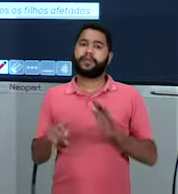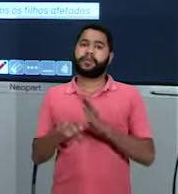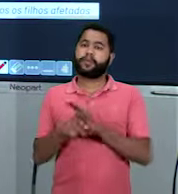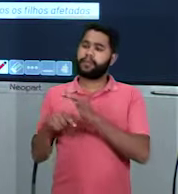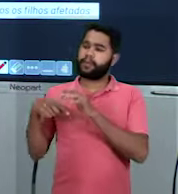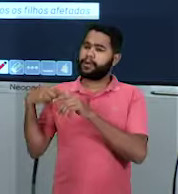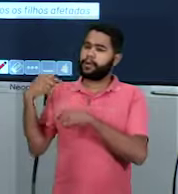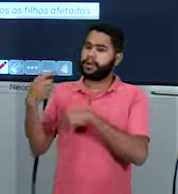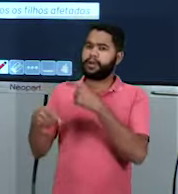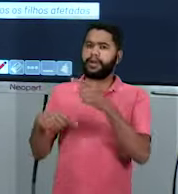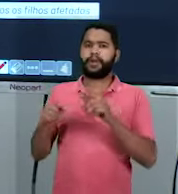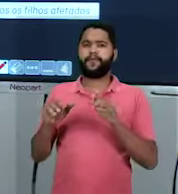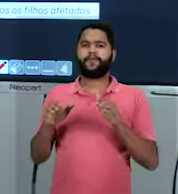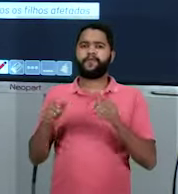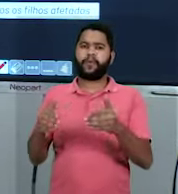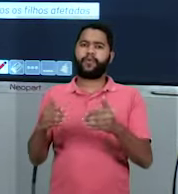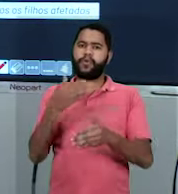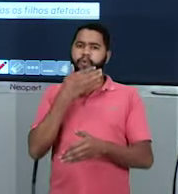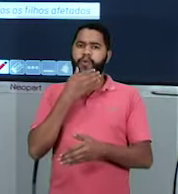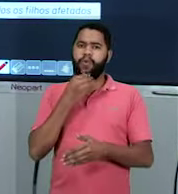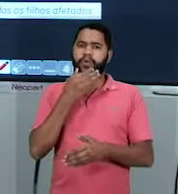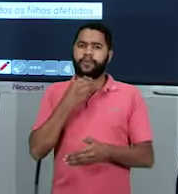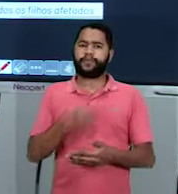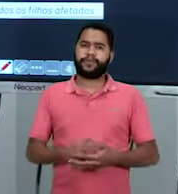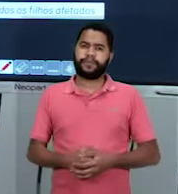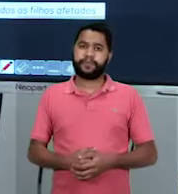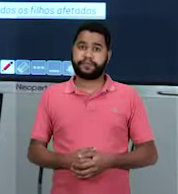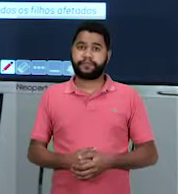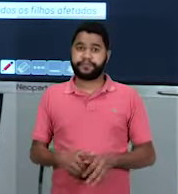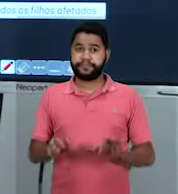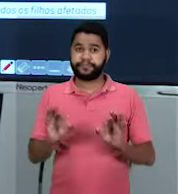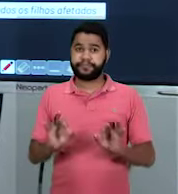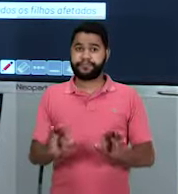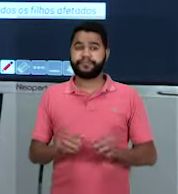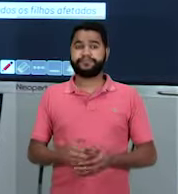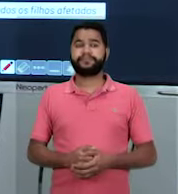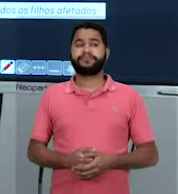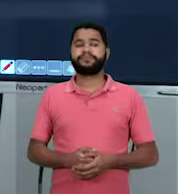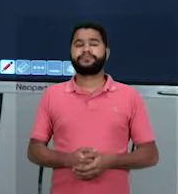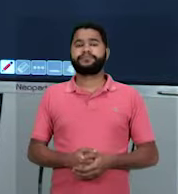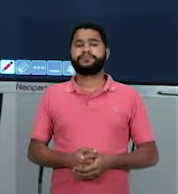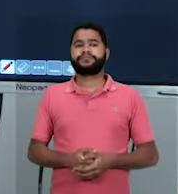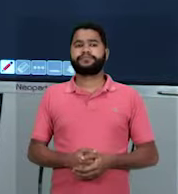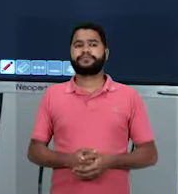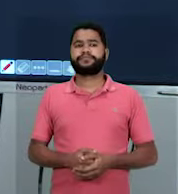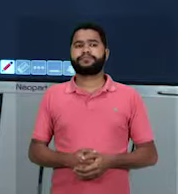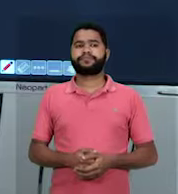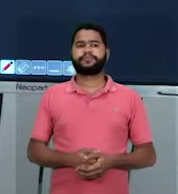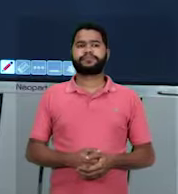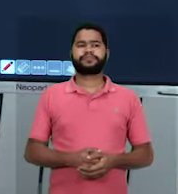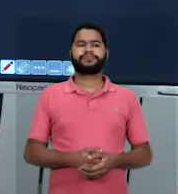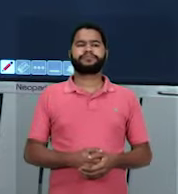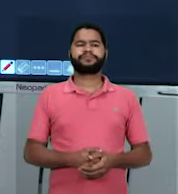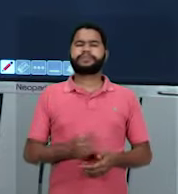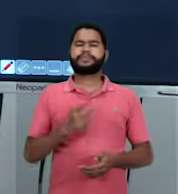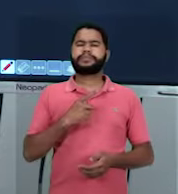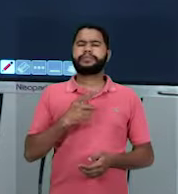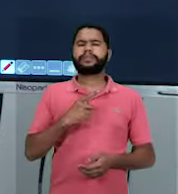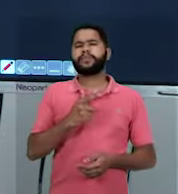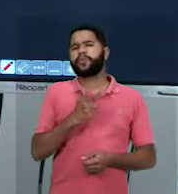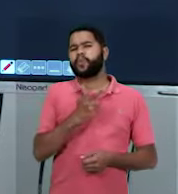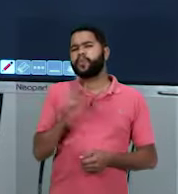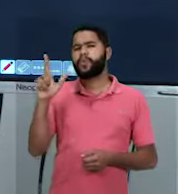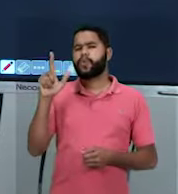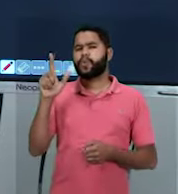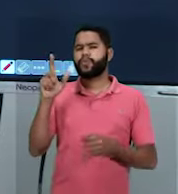herança restrita ao sexo. Tranquilo? Então, vamos lá. Nós temos um outro